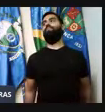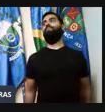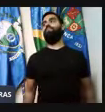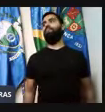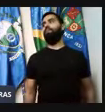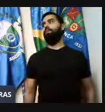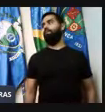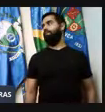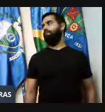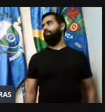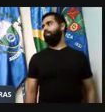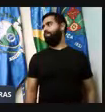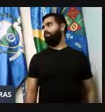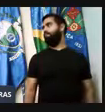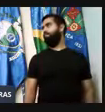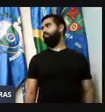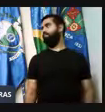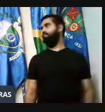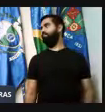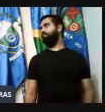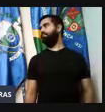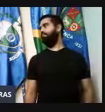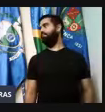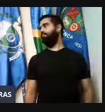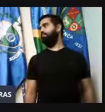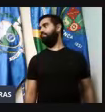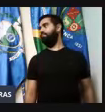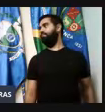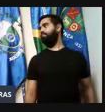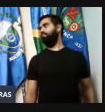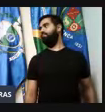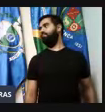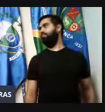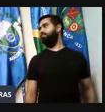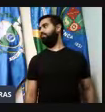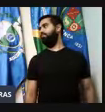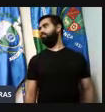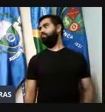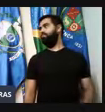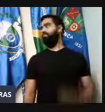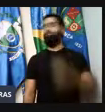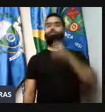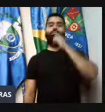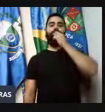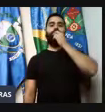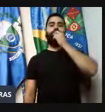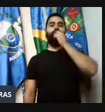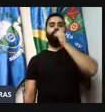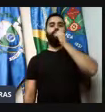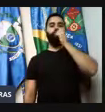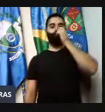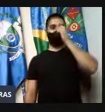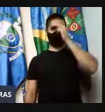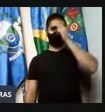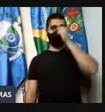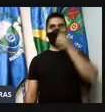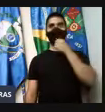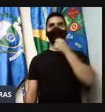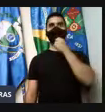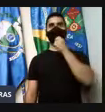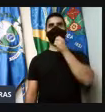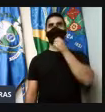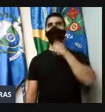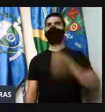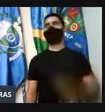da Câmara, né, da Câmara Transparente pelo Facebook, para a gente poder ouvir, né, o convite lá para o diretor do hospital, a secretária